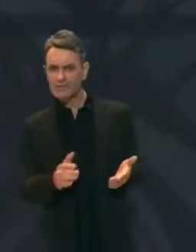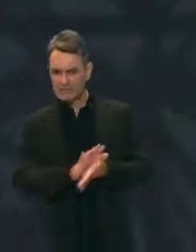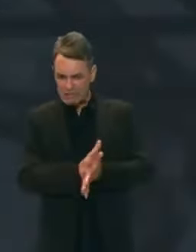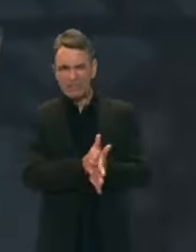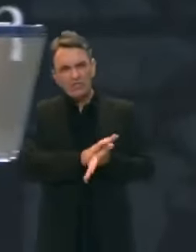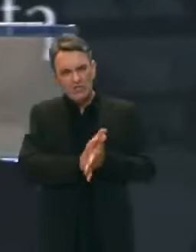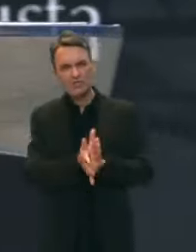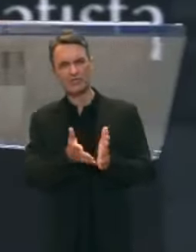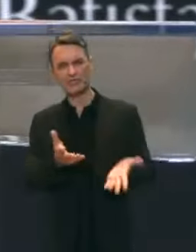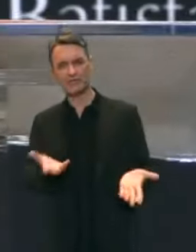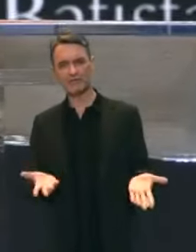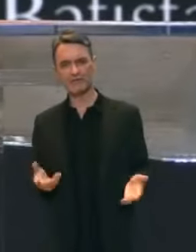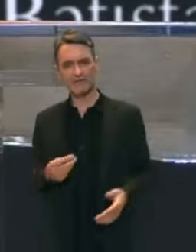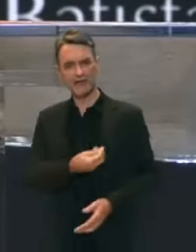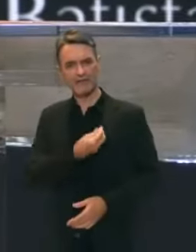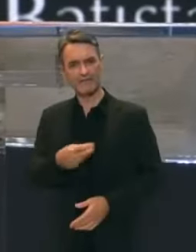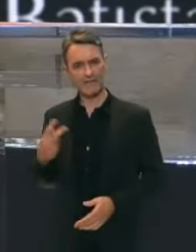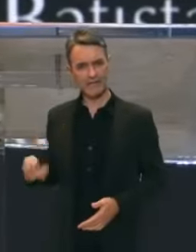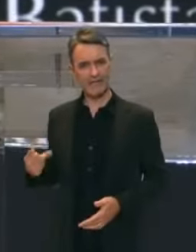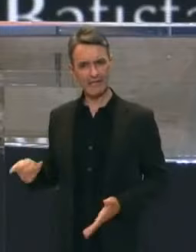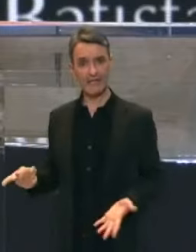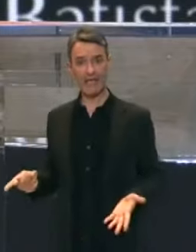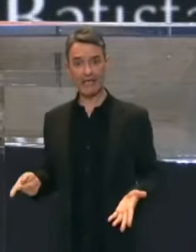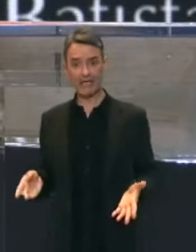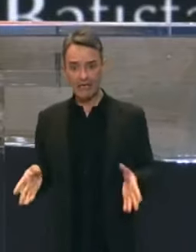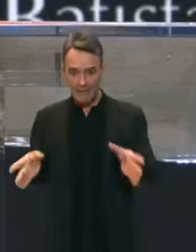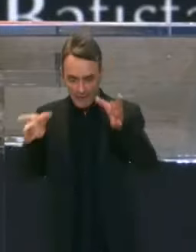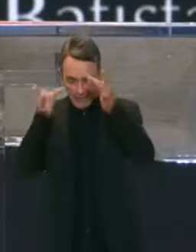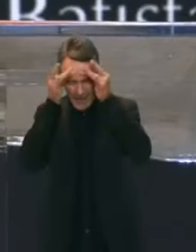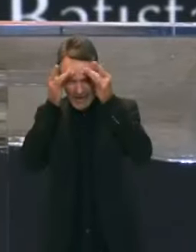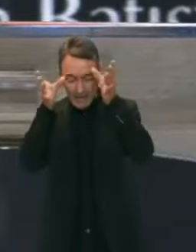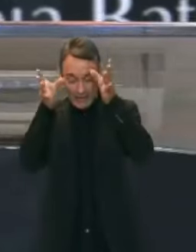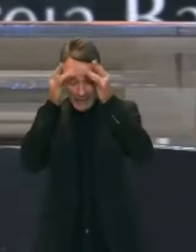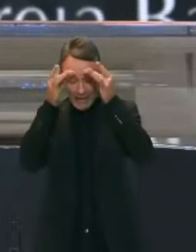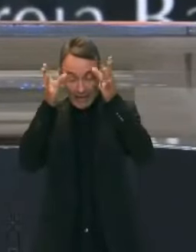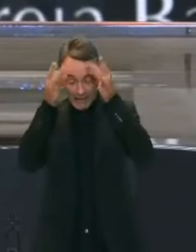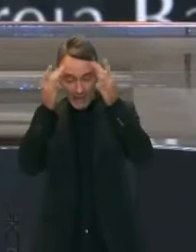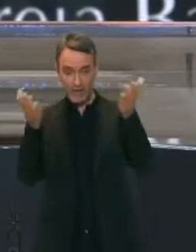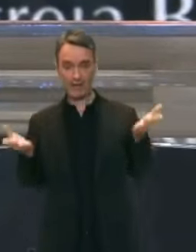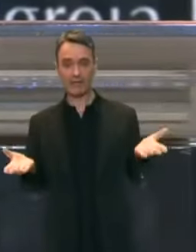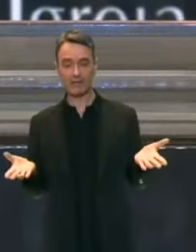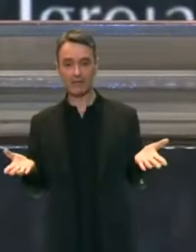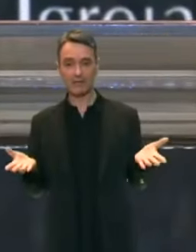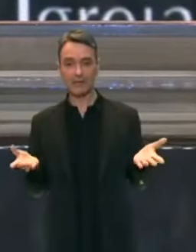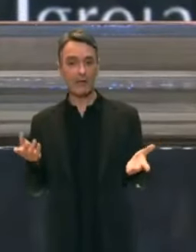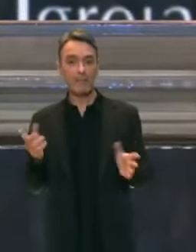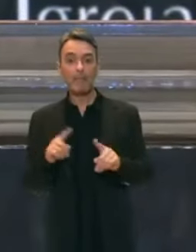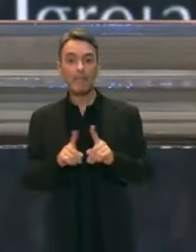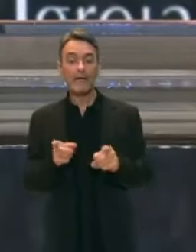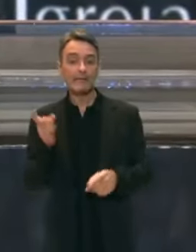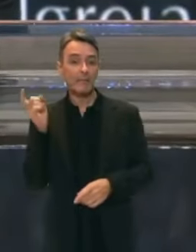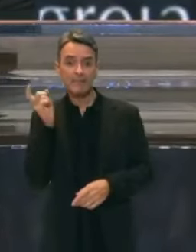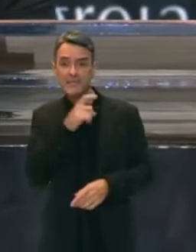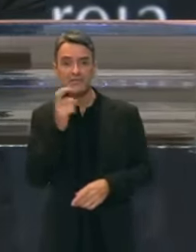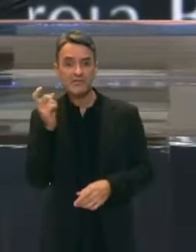mente, que ainda é tão inocente, absorve tudo aquilo e começa a viver aquela mentira?